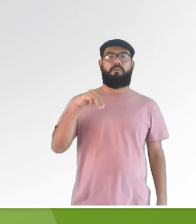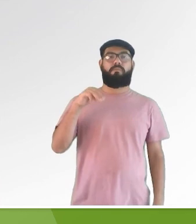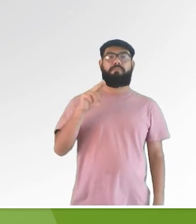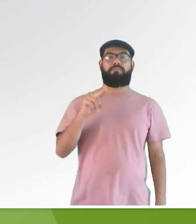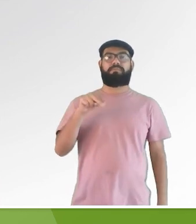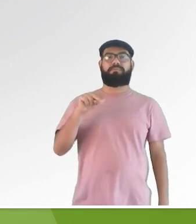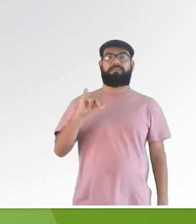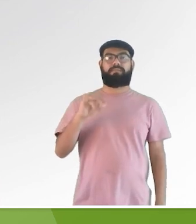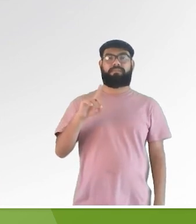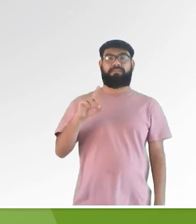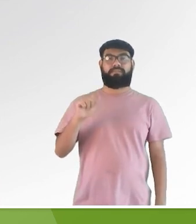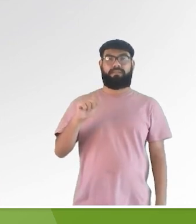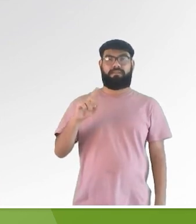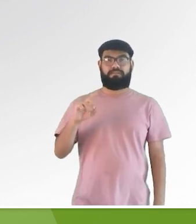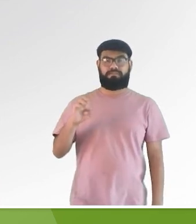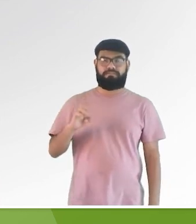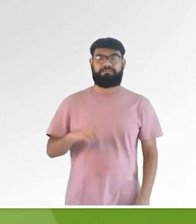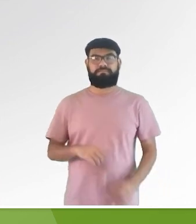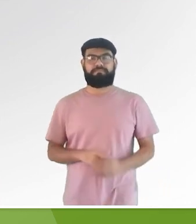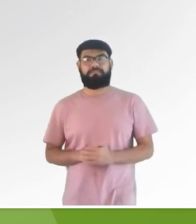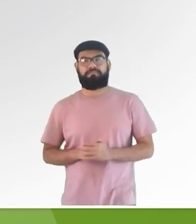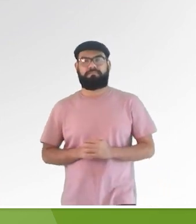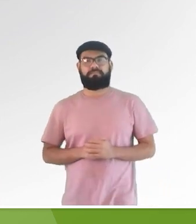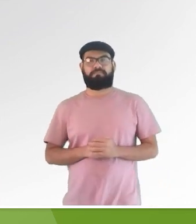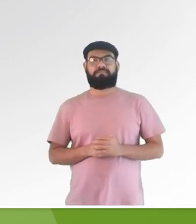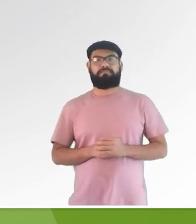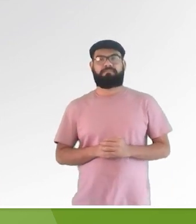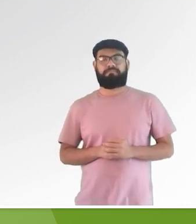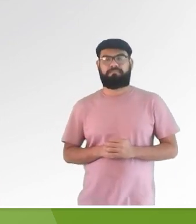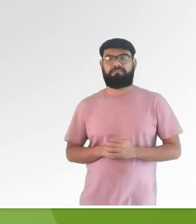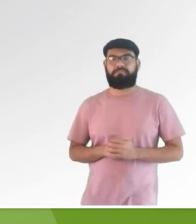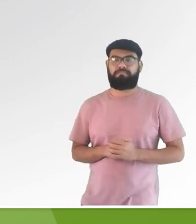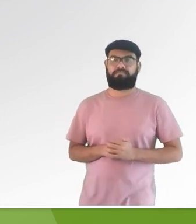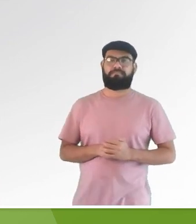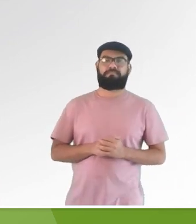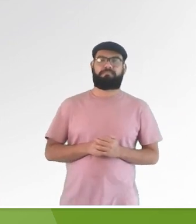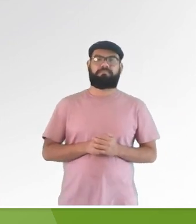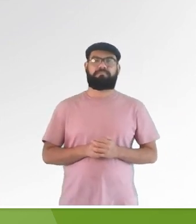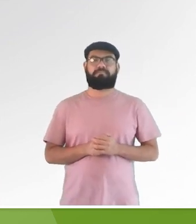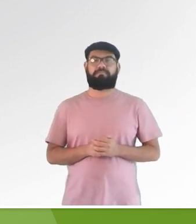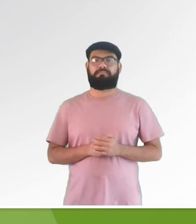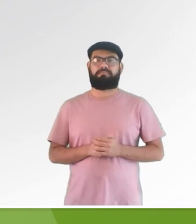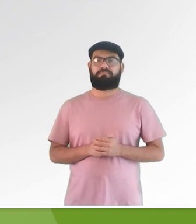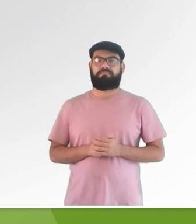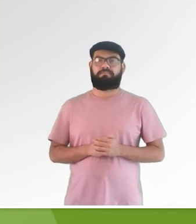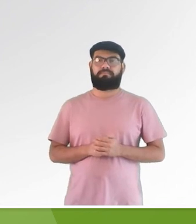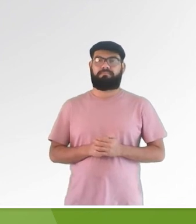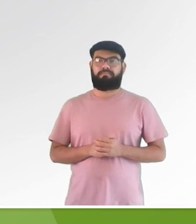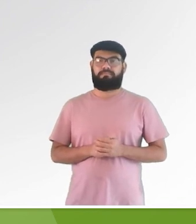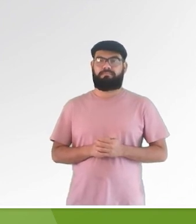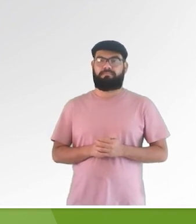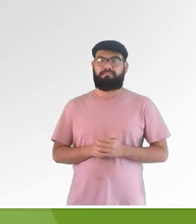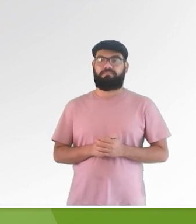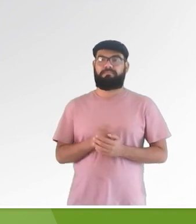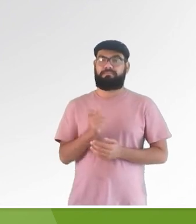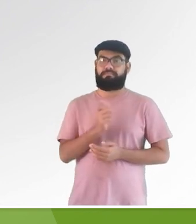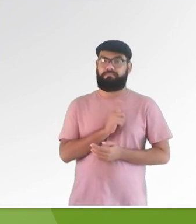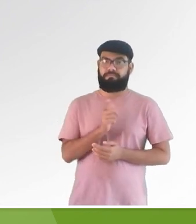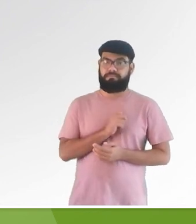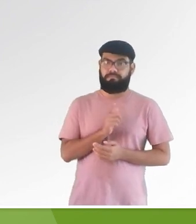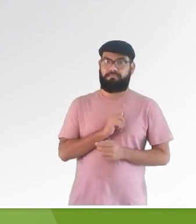gente já sabe que um conjunto de espécies coexistindo ali em determinado período, nós vamos ter o que chamamos